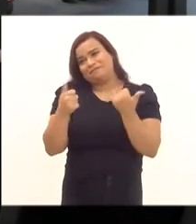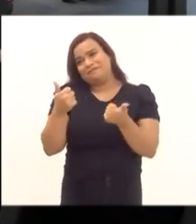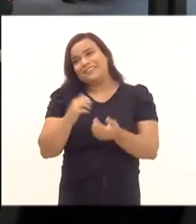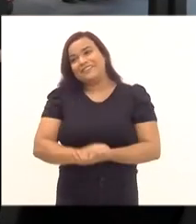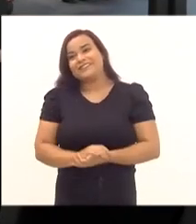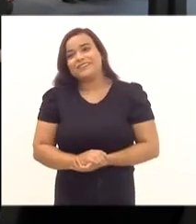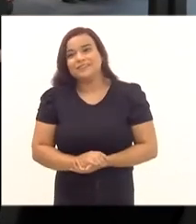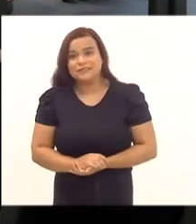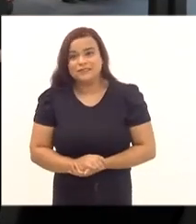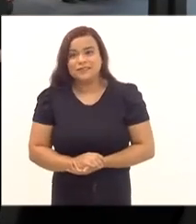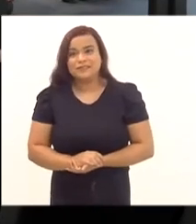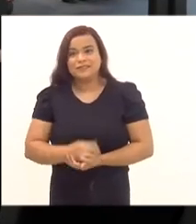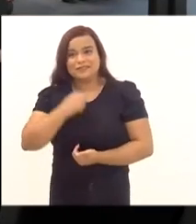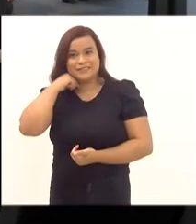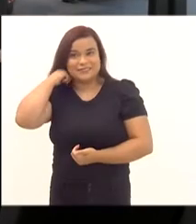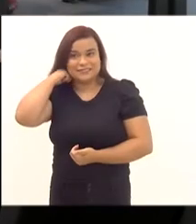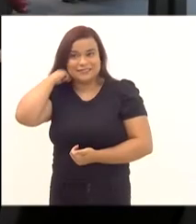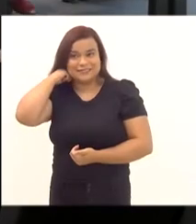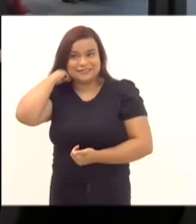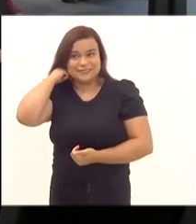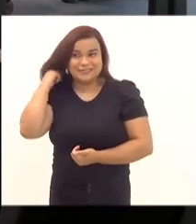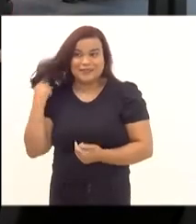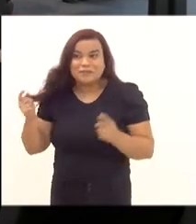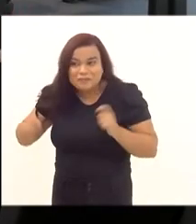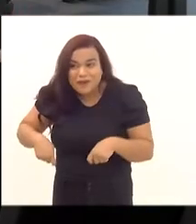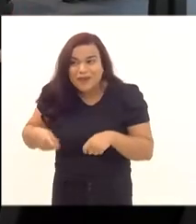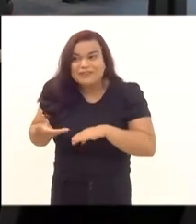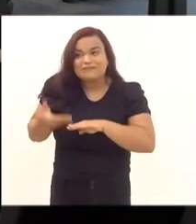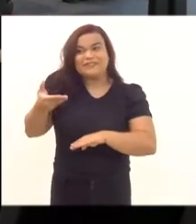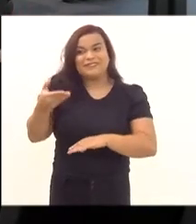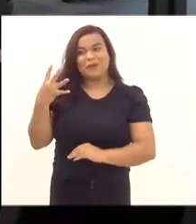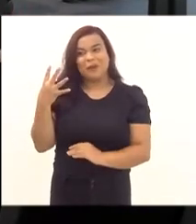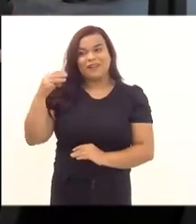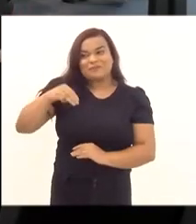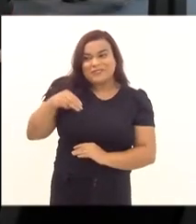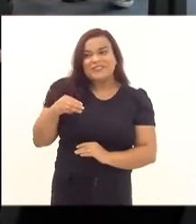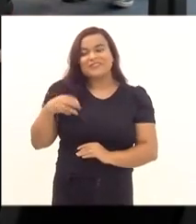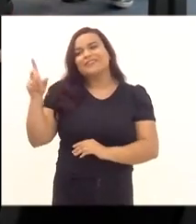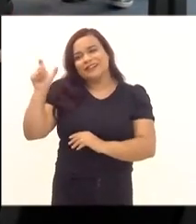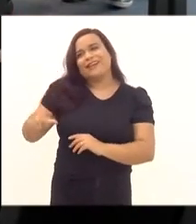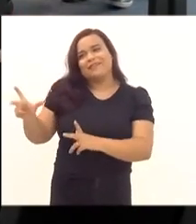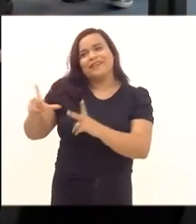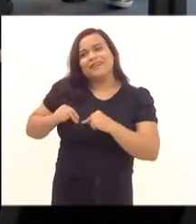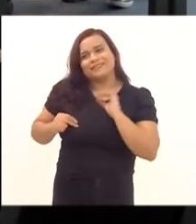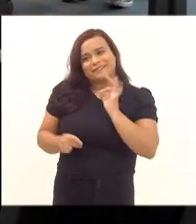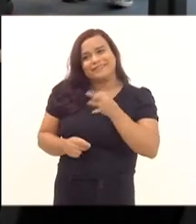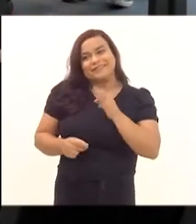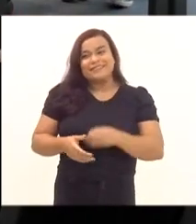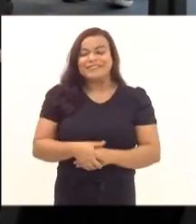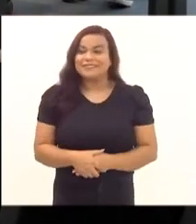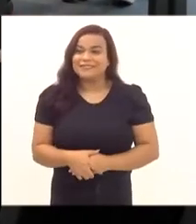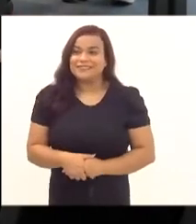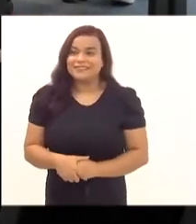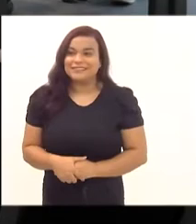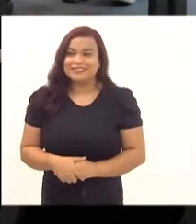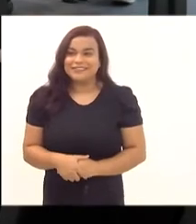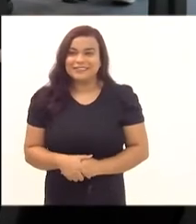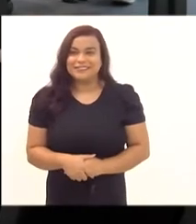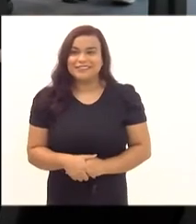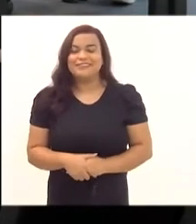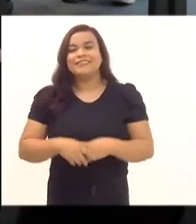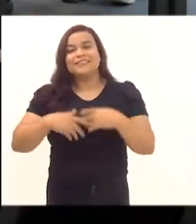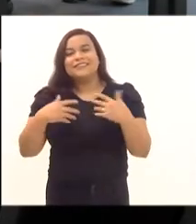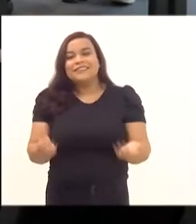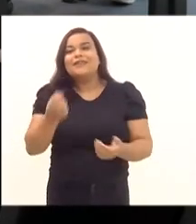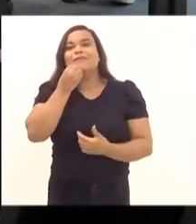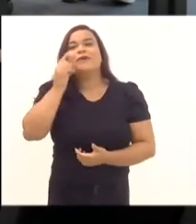e e para quatro ele merece né gente é um bom dia para